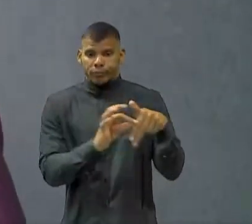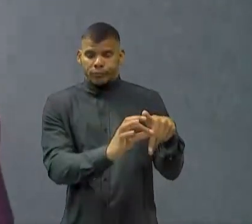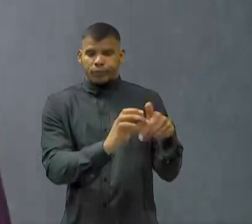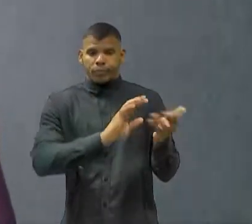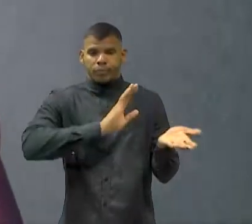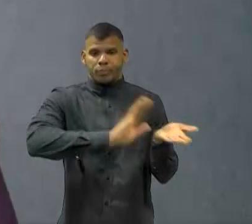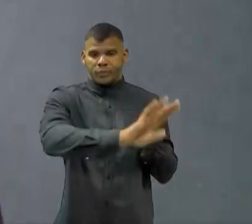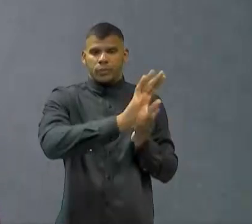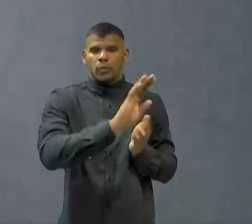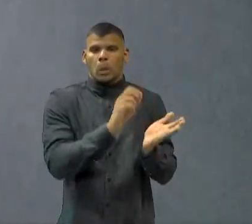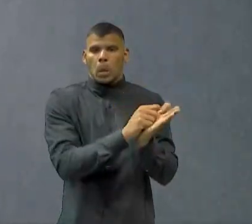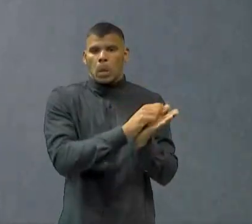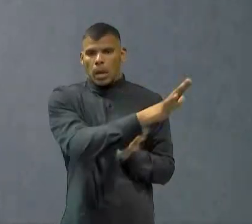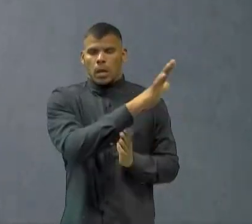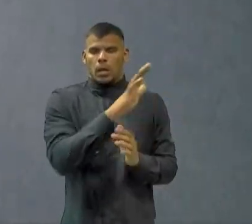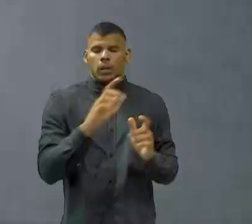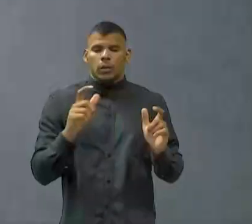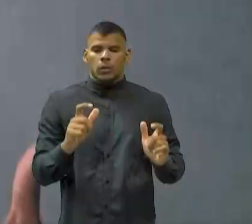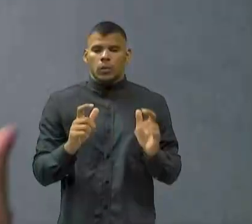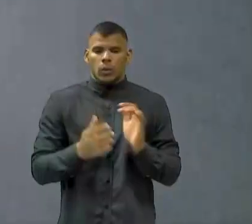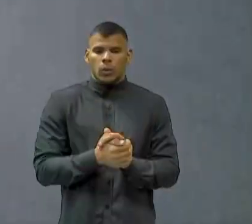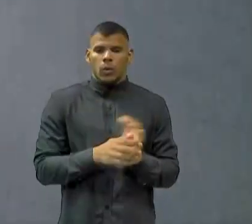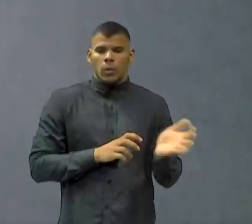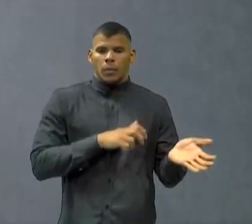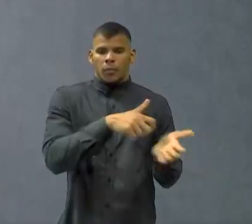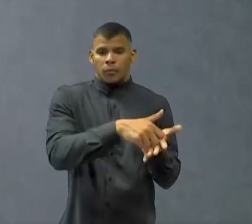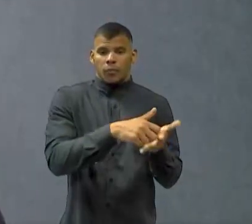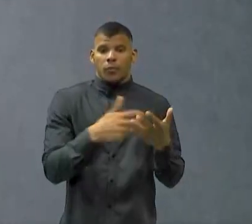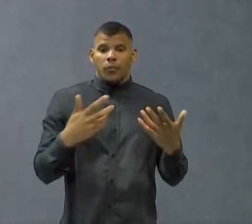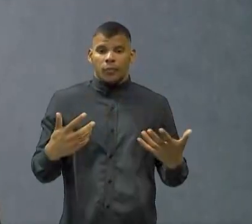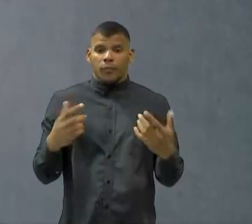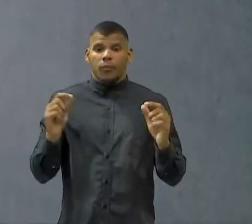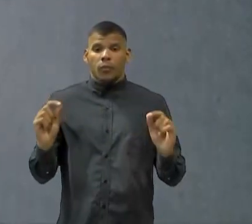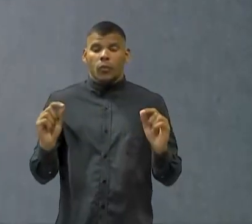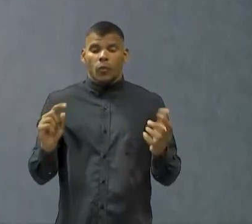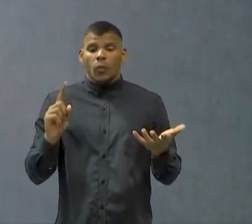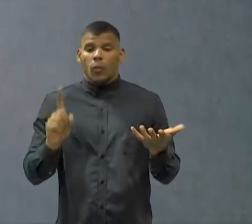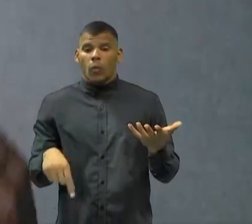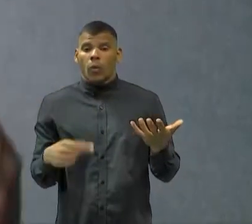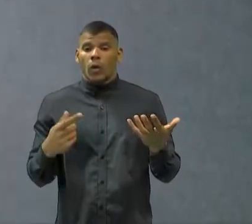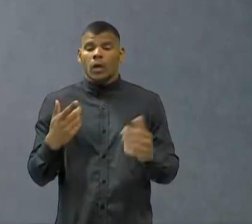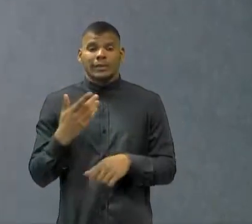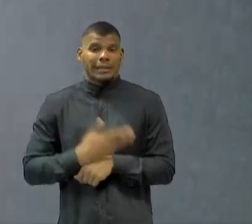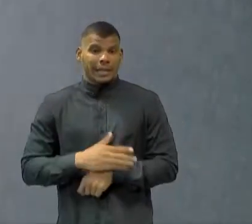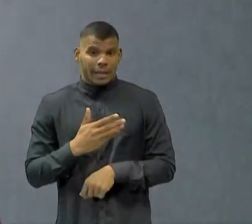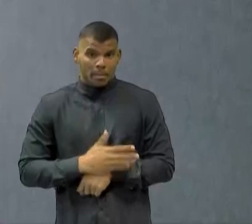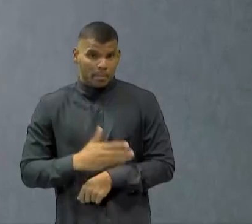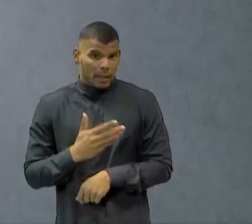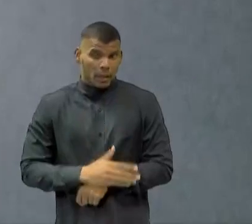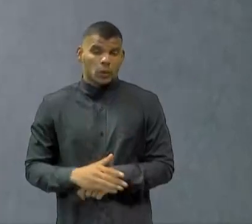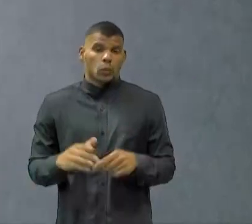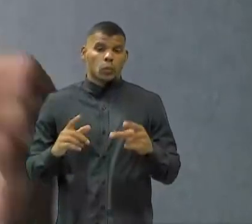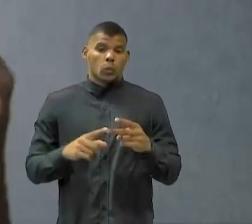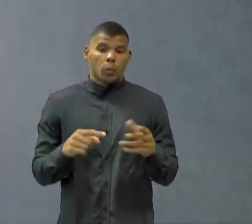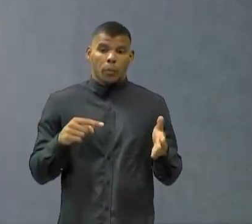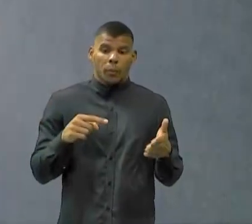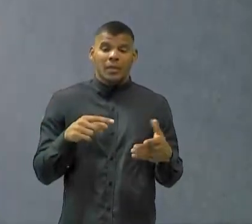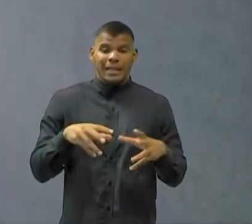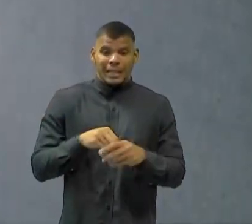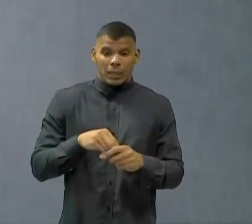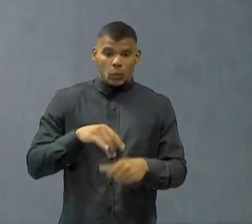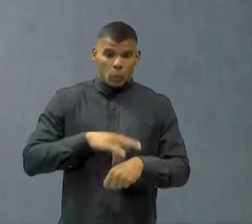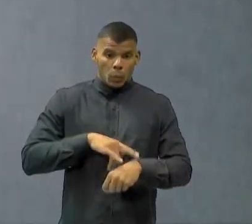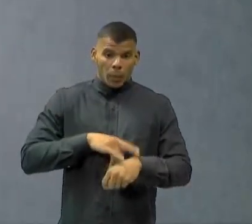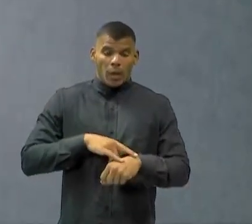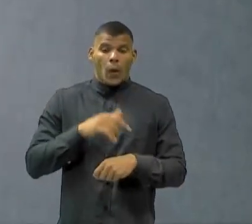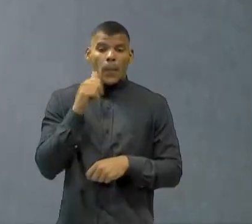e ele foi penalizado. Essa é uma medida prática. Oferecer treinamento, ter botão de emergência nos banheiros, ter mulheres